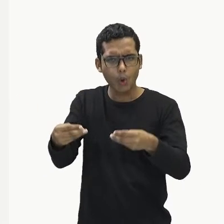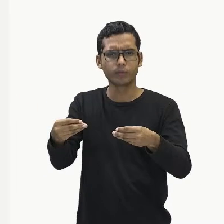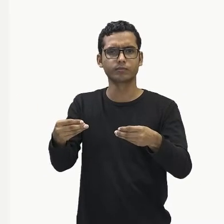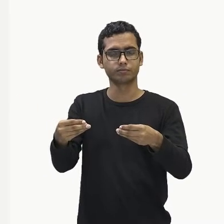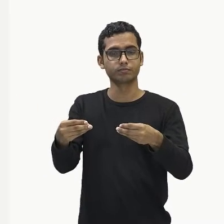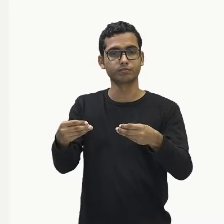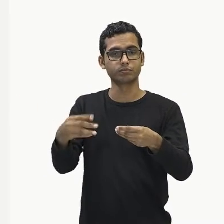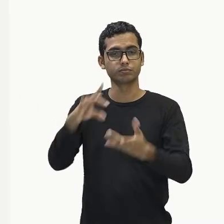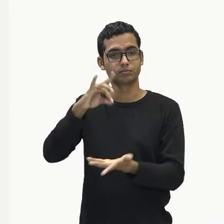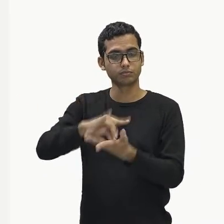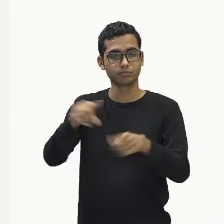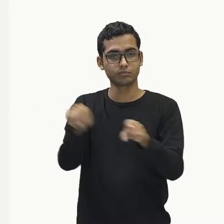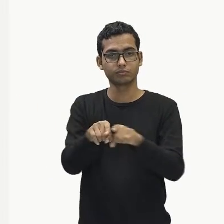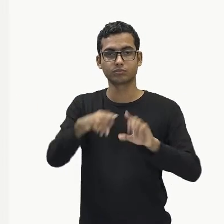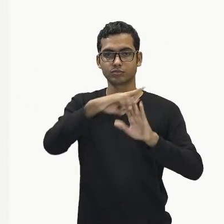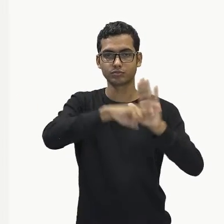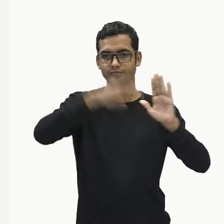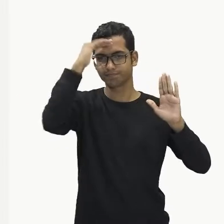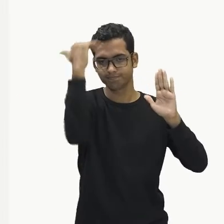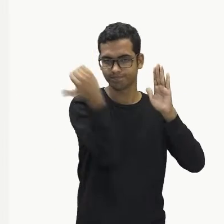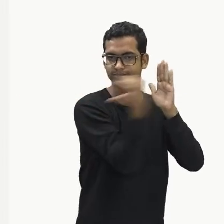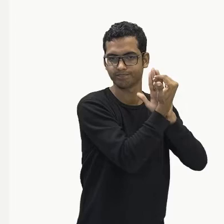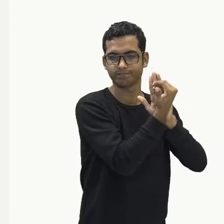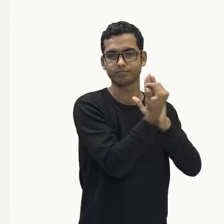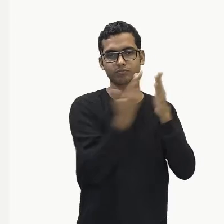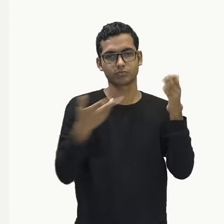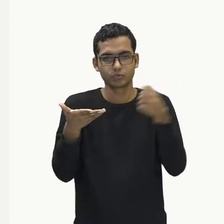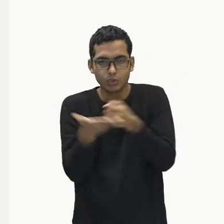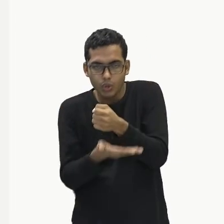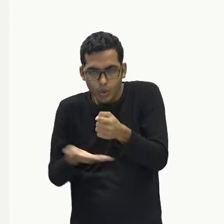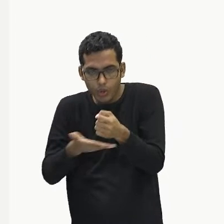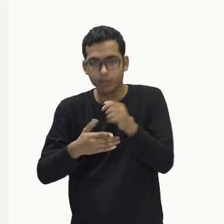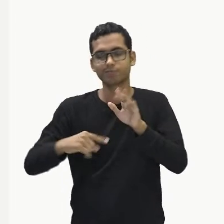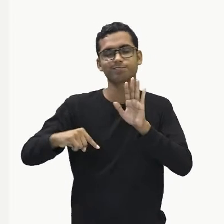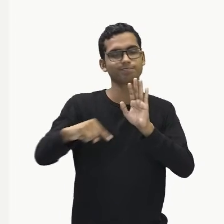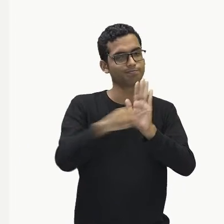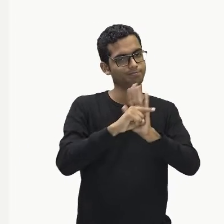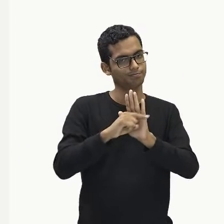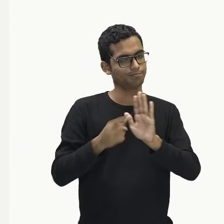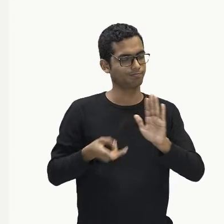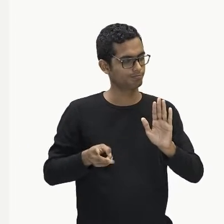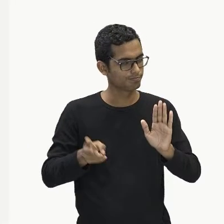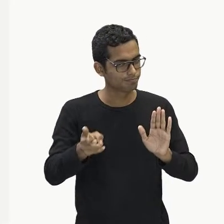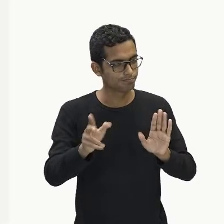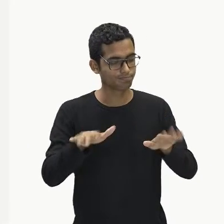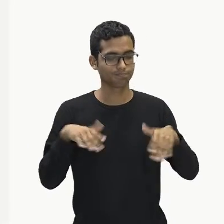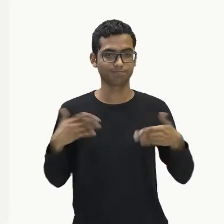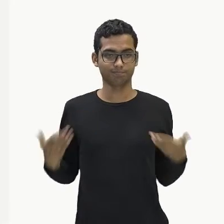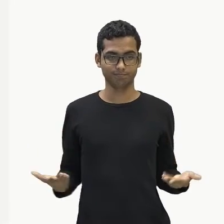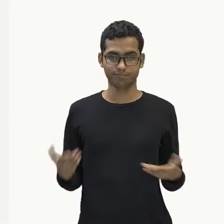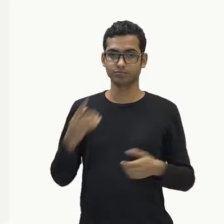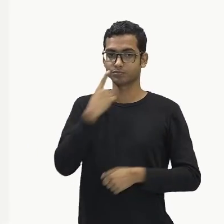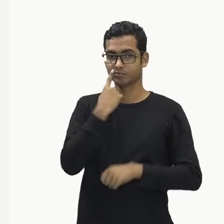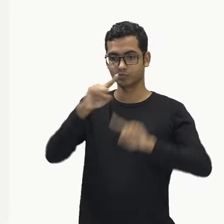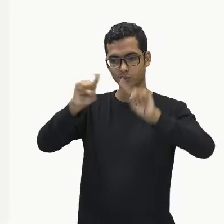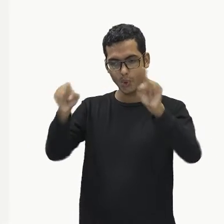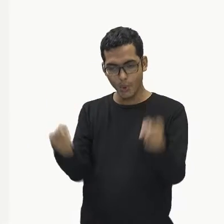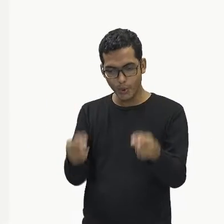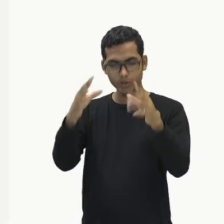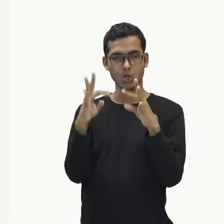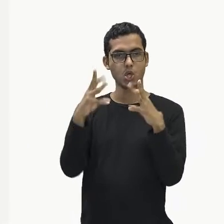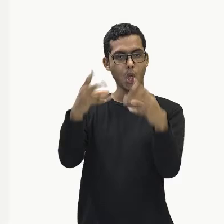diz aqui o caso particular, que a base é negativa. Então, todos eles são negativos.